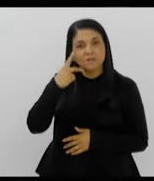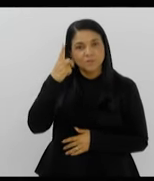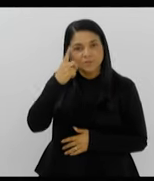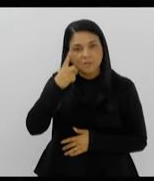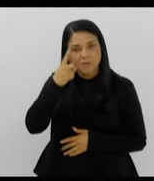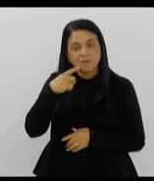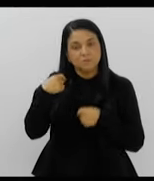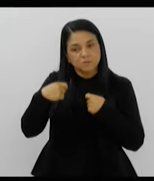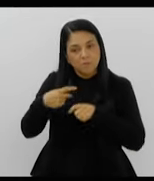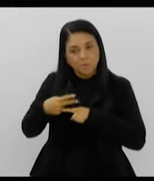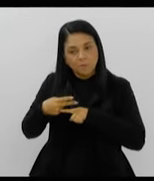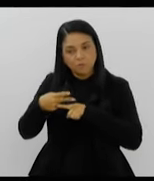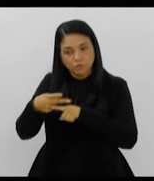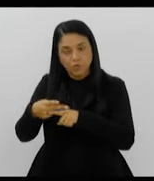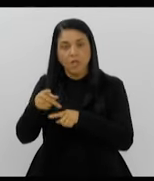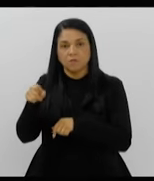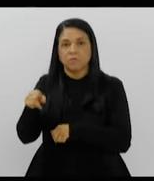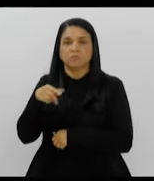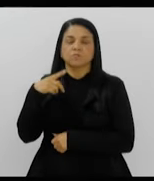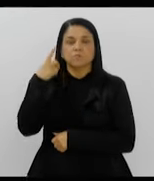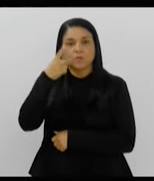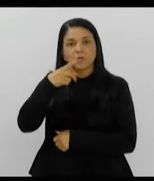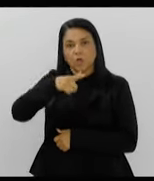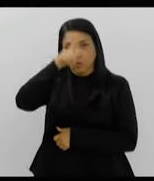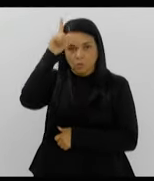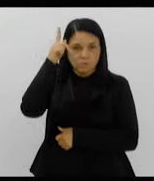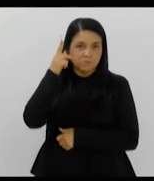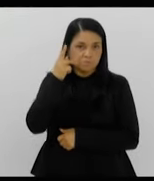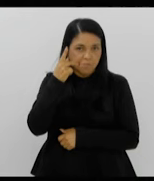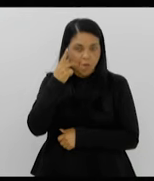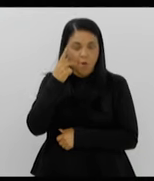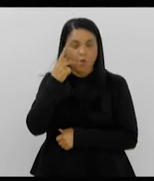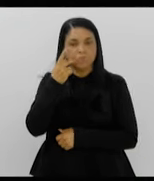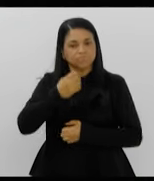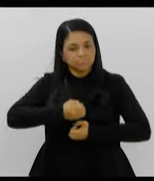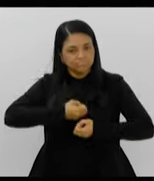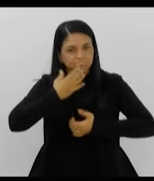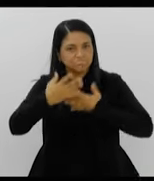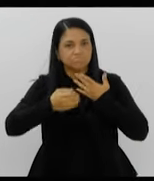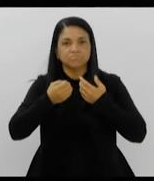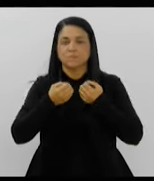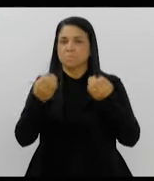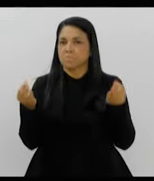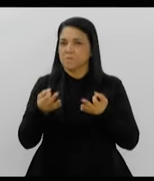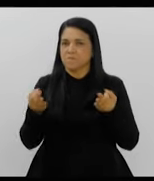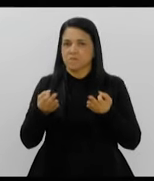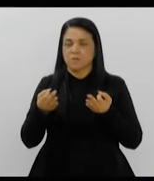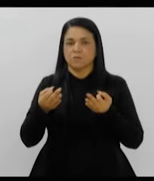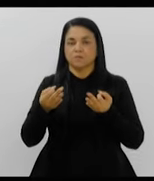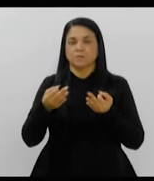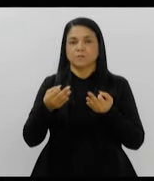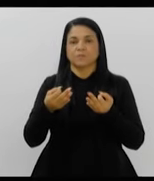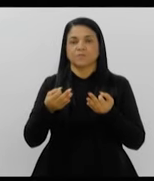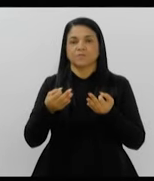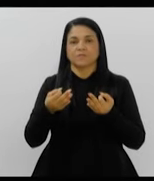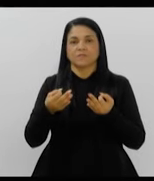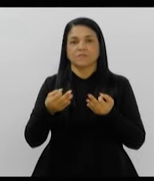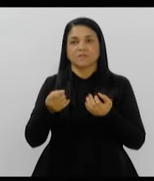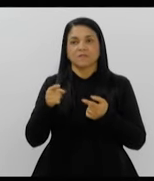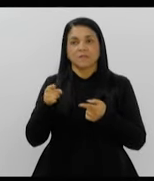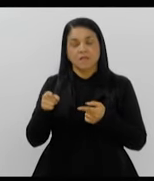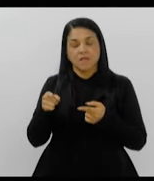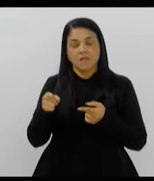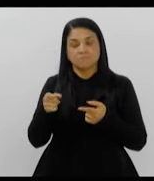buscar, e o deputado Luiz Paulo foi muito feliz na sua fala no expediente final, essa